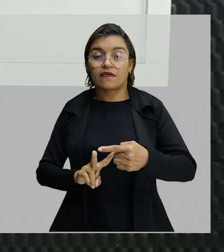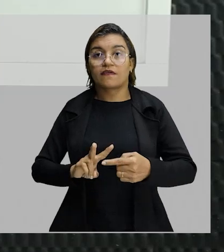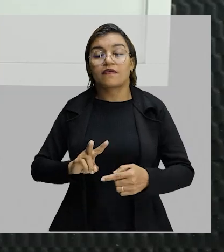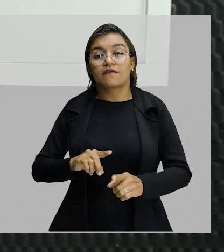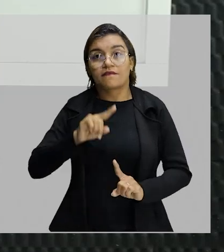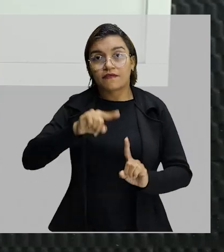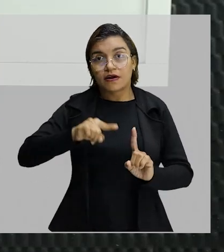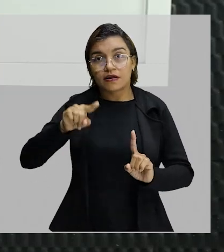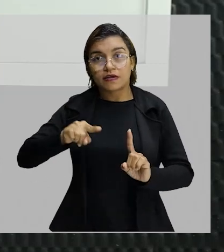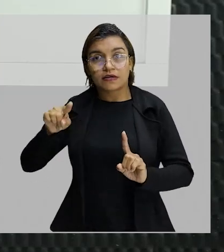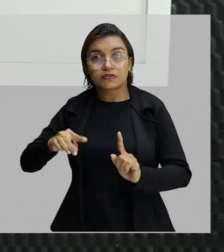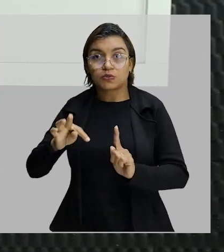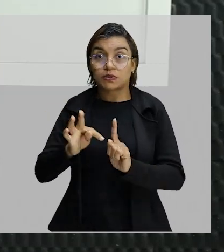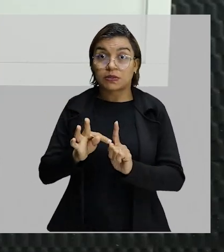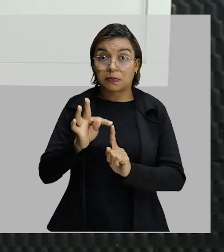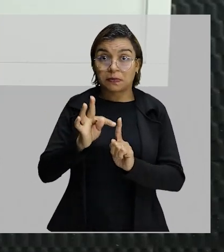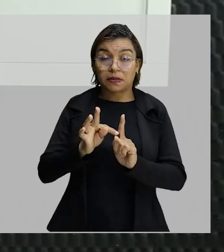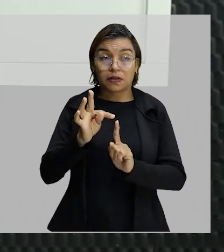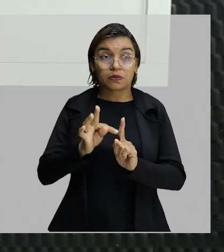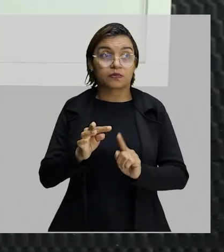da temperatura.